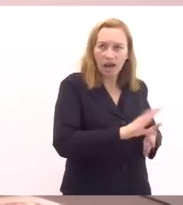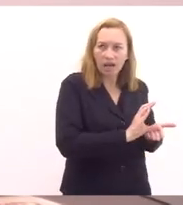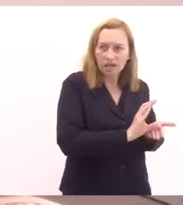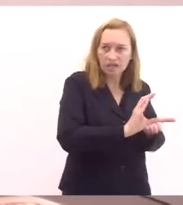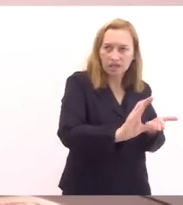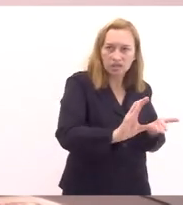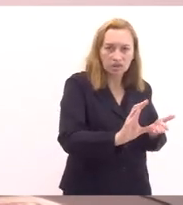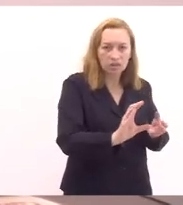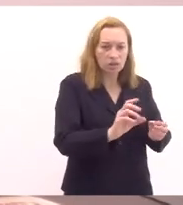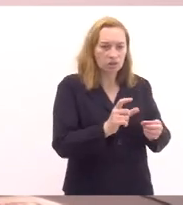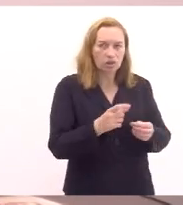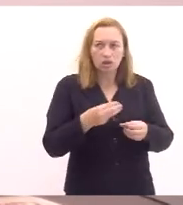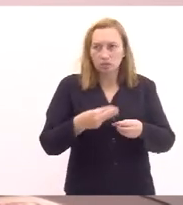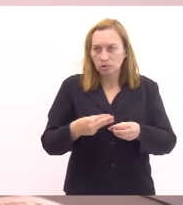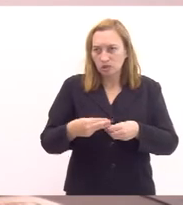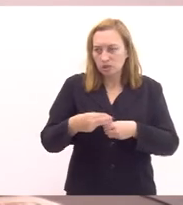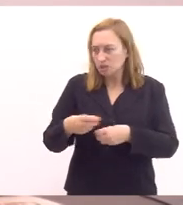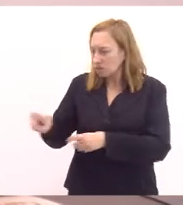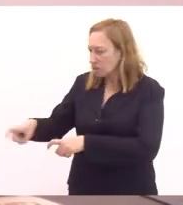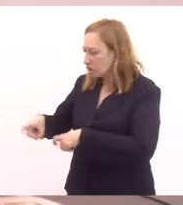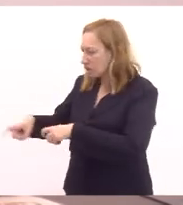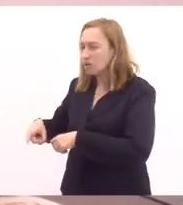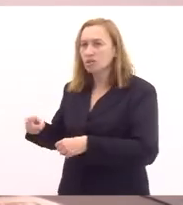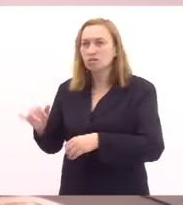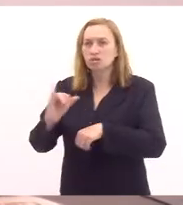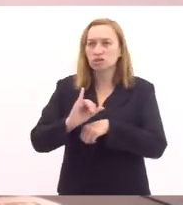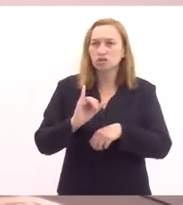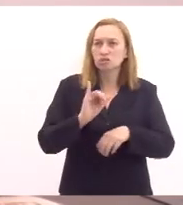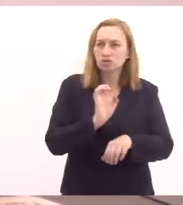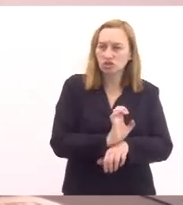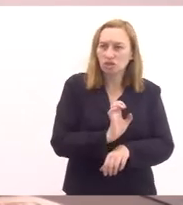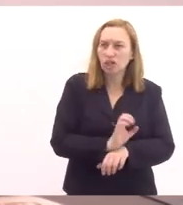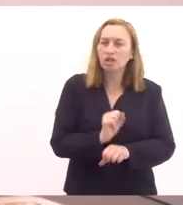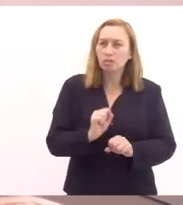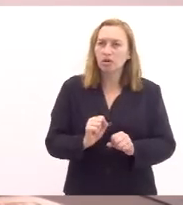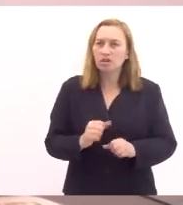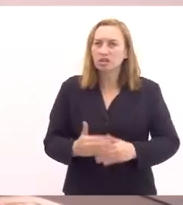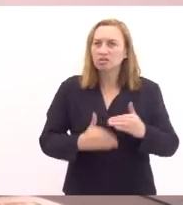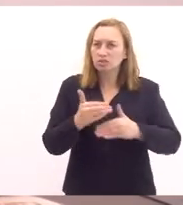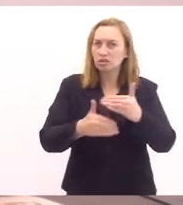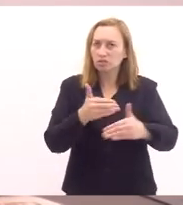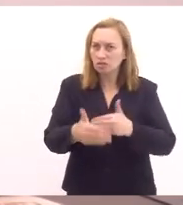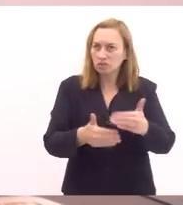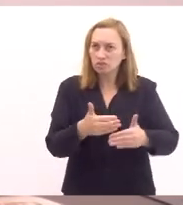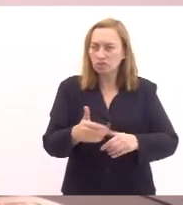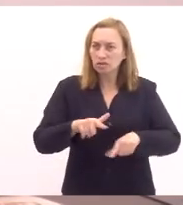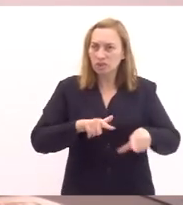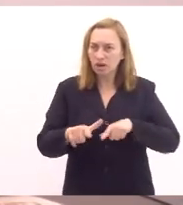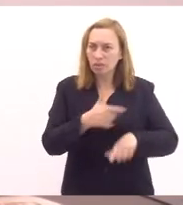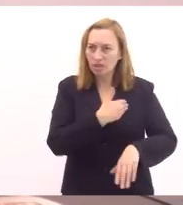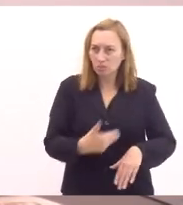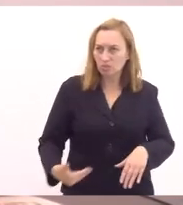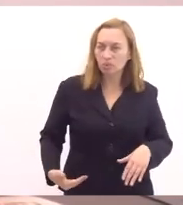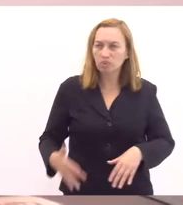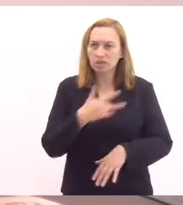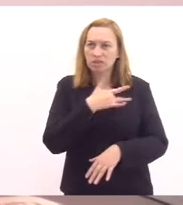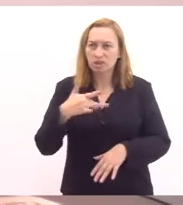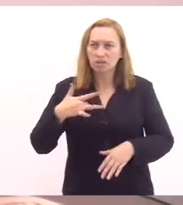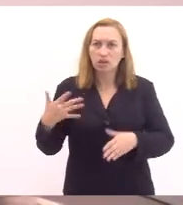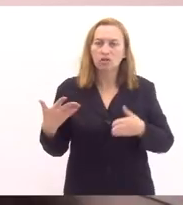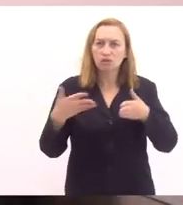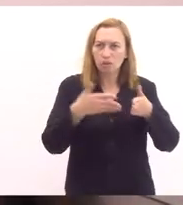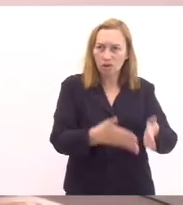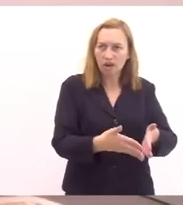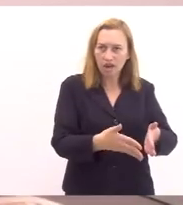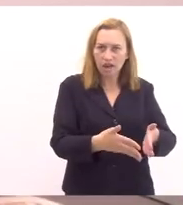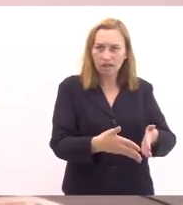os os maiores municípios do interior do Estado para que elas possam desenvolver as ações e serviços públicos de saúde voltadas